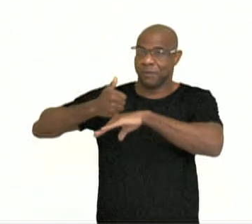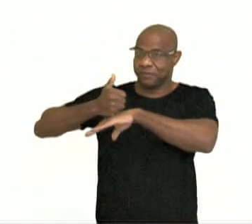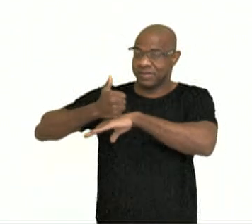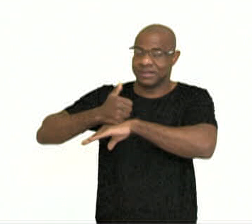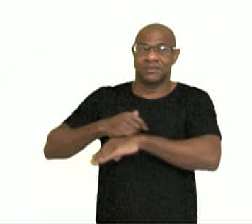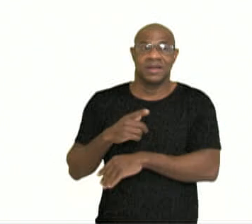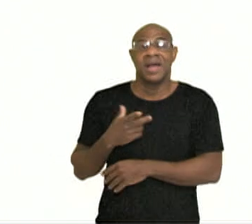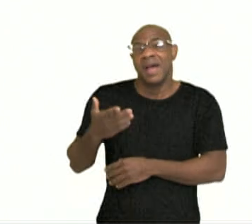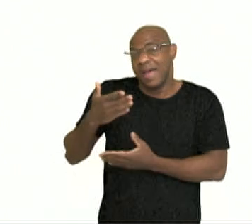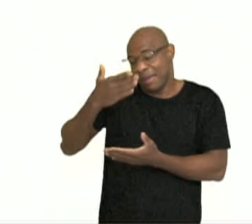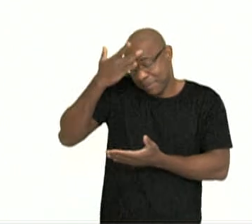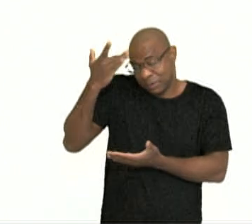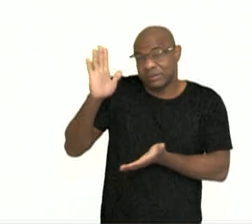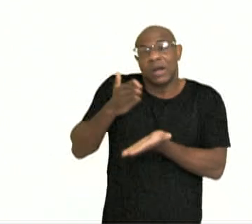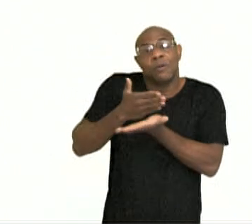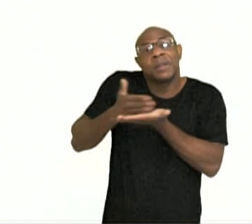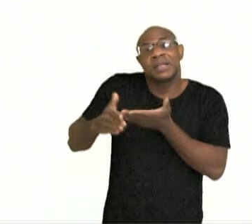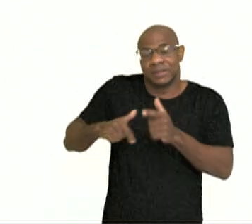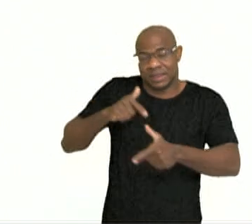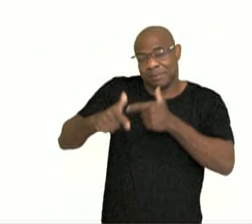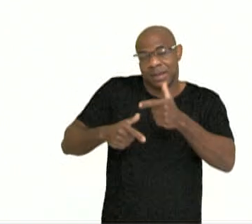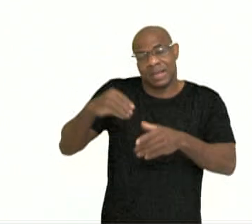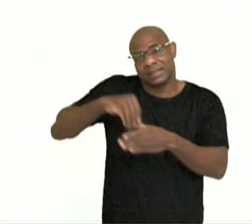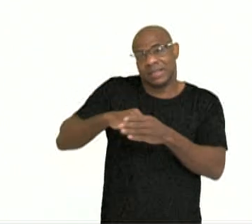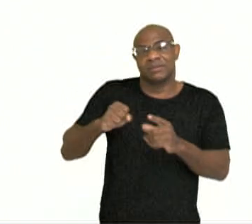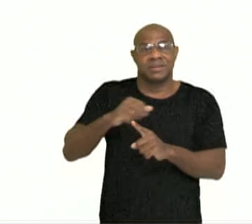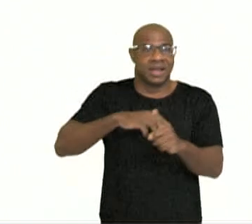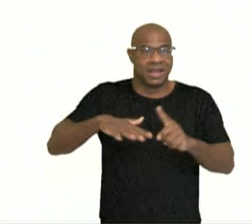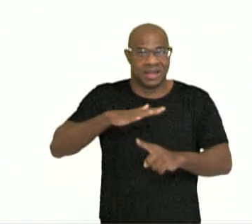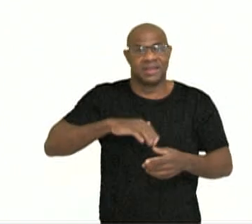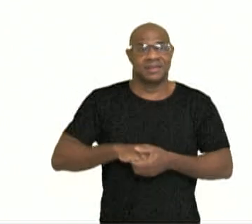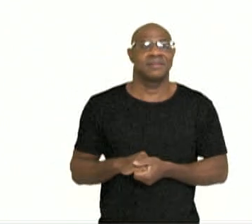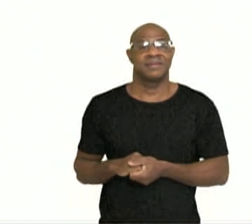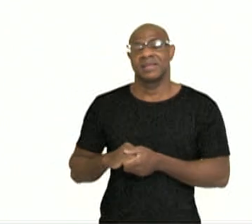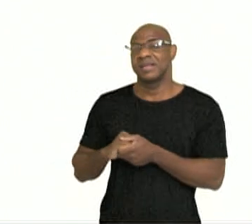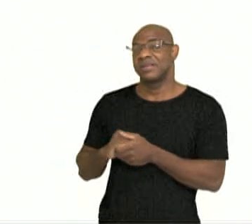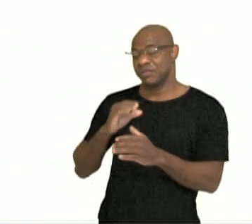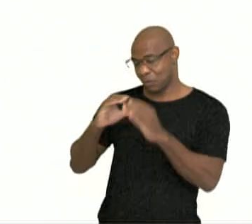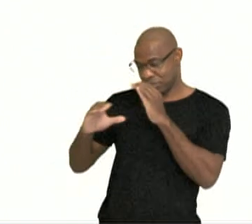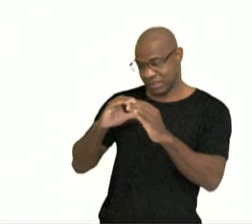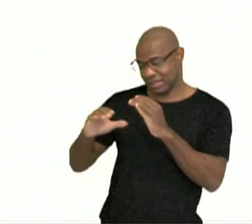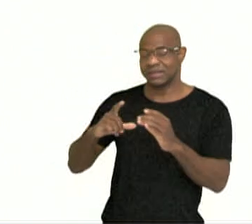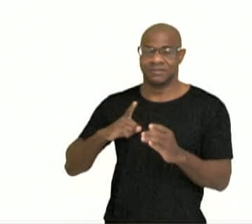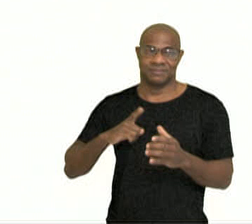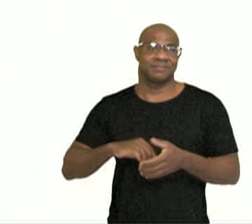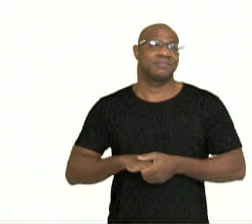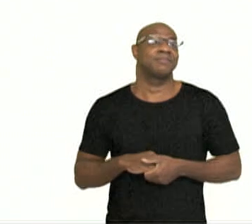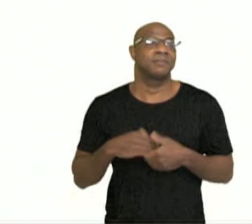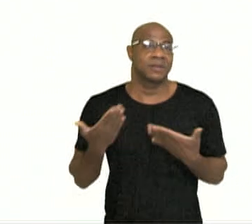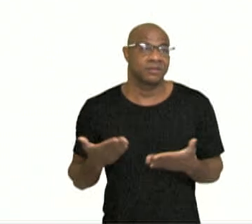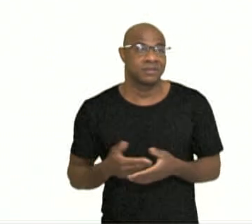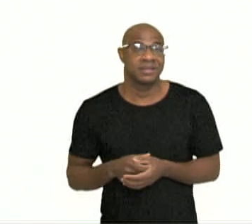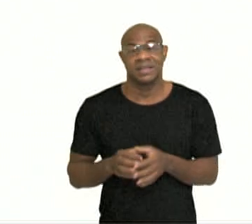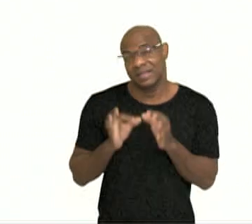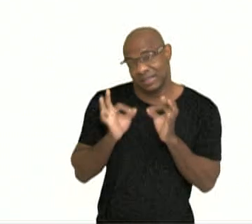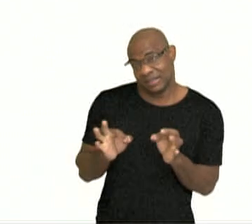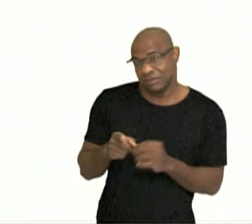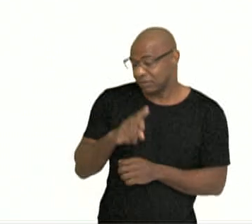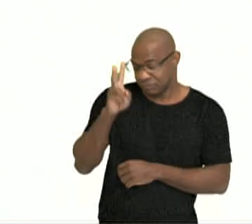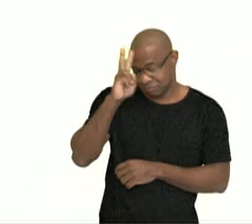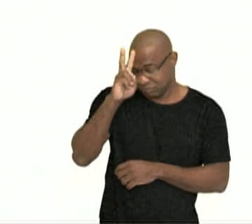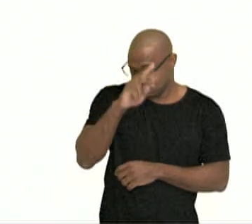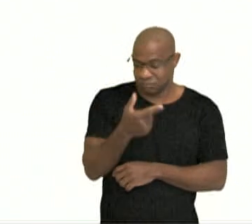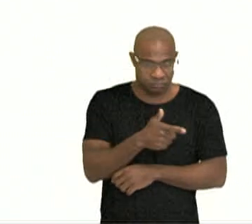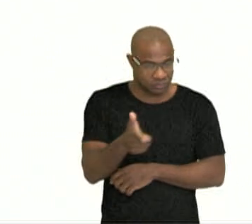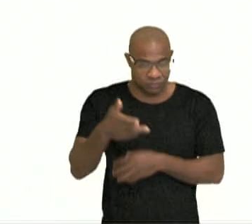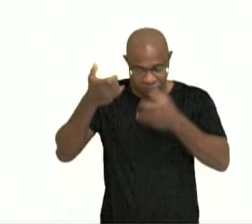que estão começando a trabalhar nas grandes empresas de comunicação. Então, certamente você não terá memória do que